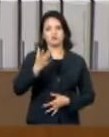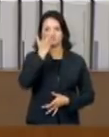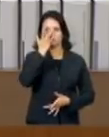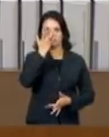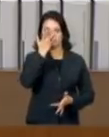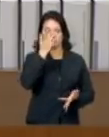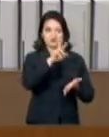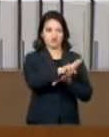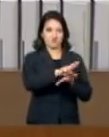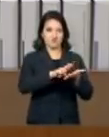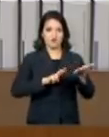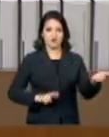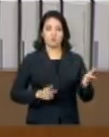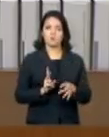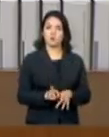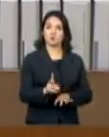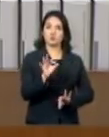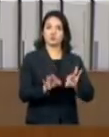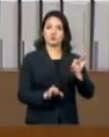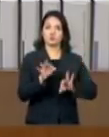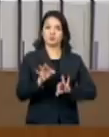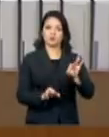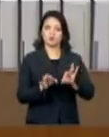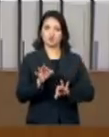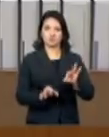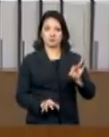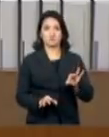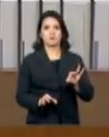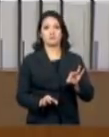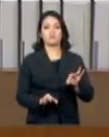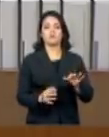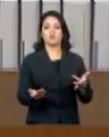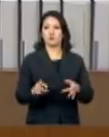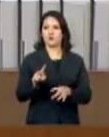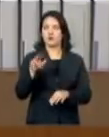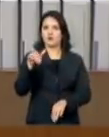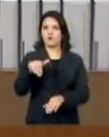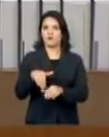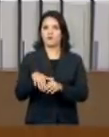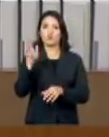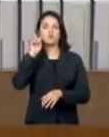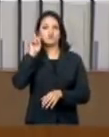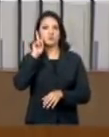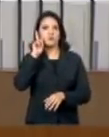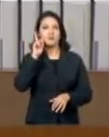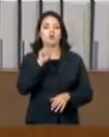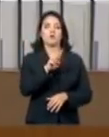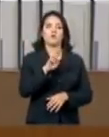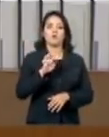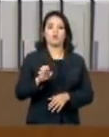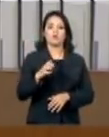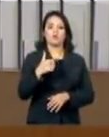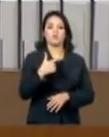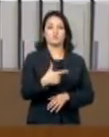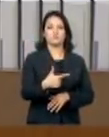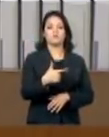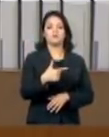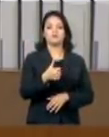próximo a votar o ministro gilmar mendes o recurso ordinário de 117 mil e 338